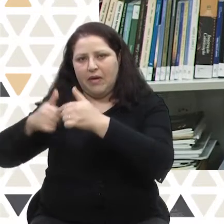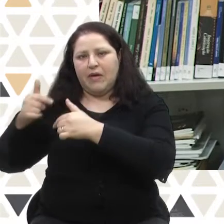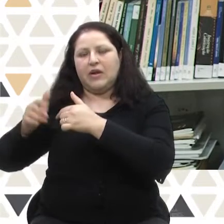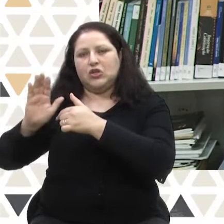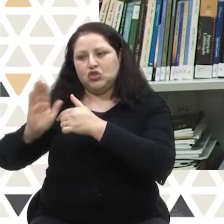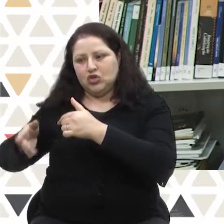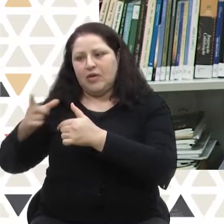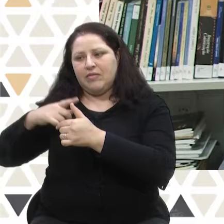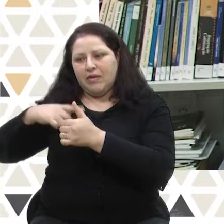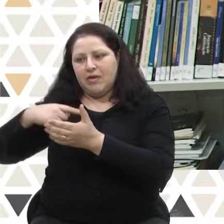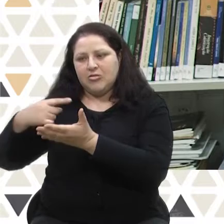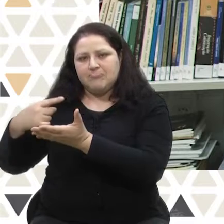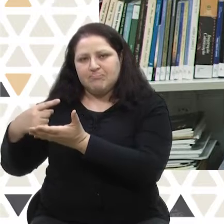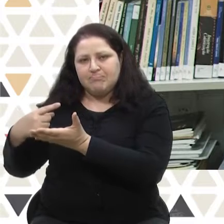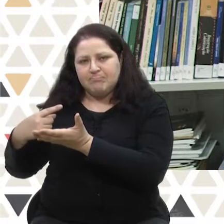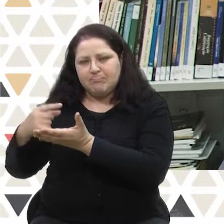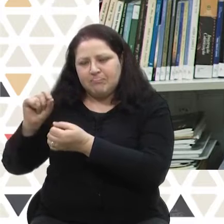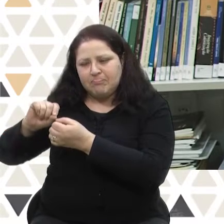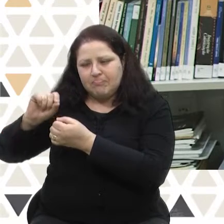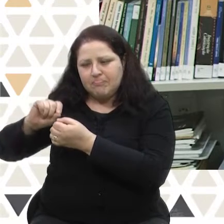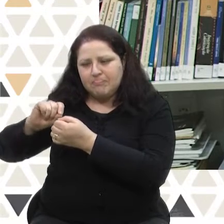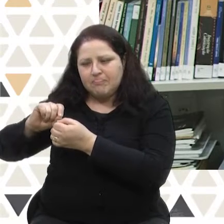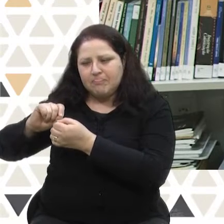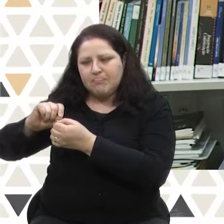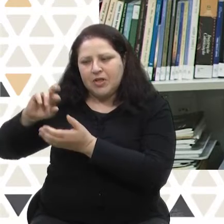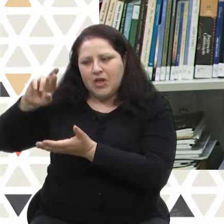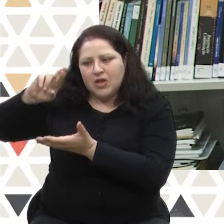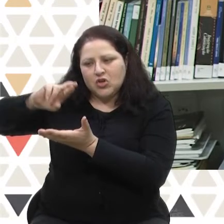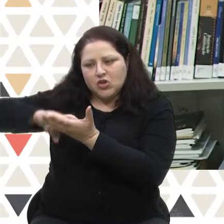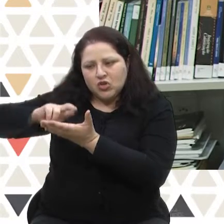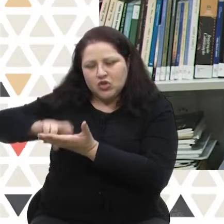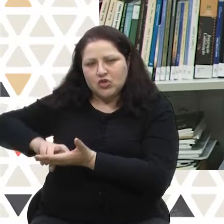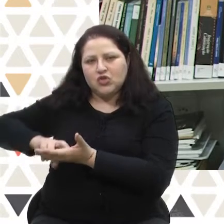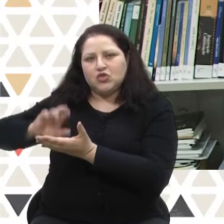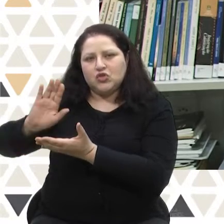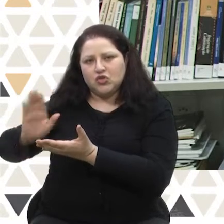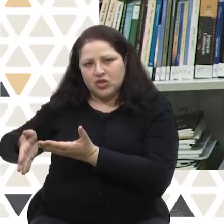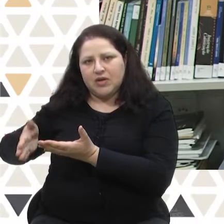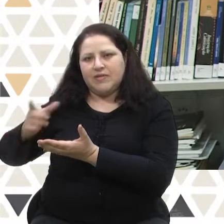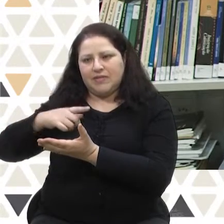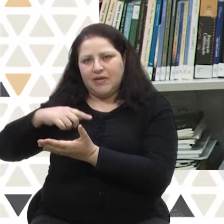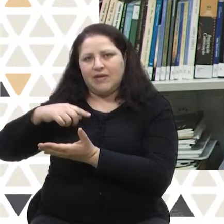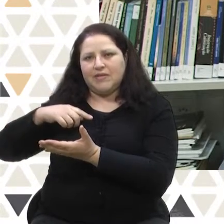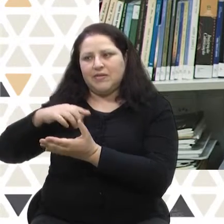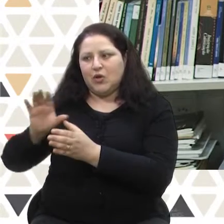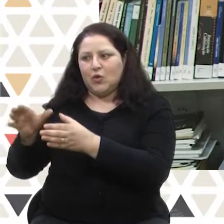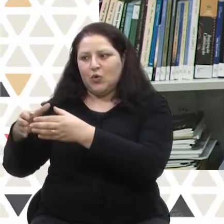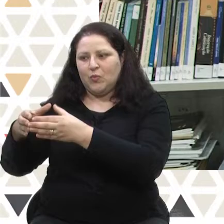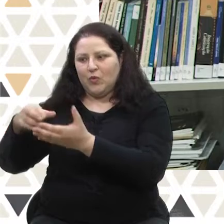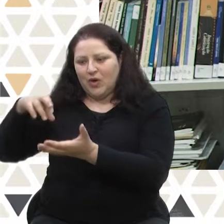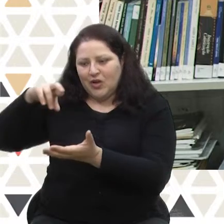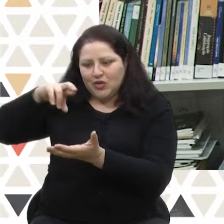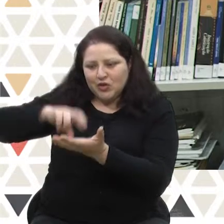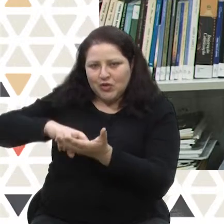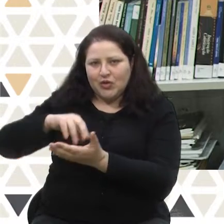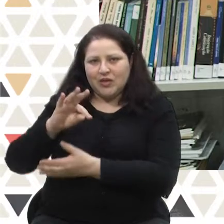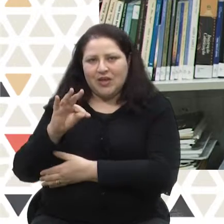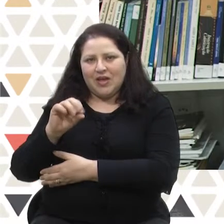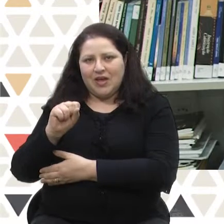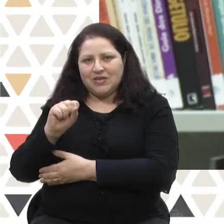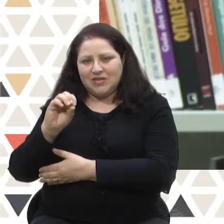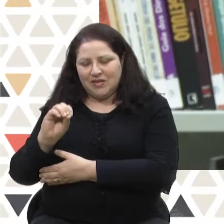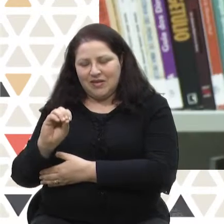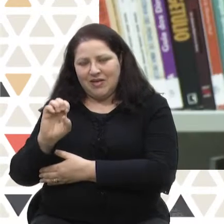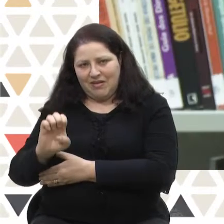nas bancadas nos parlamentos, inclusive já está sendo efetuada a partir dos registros já consignados no